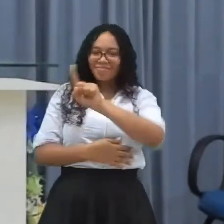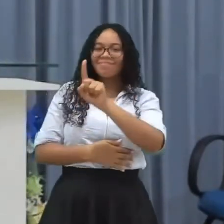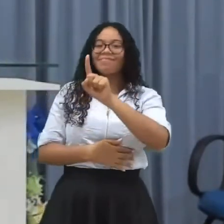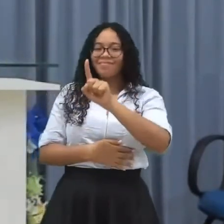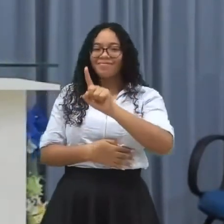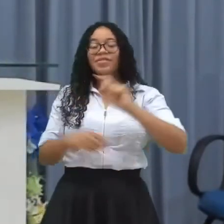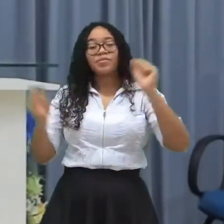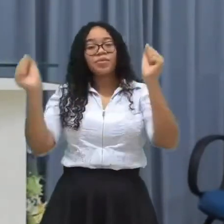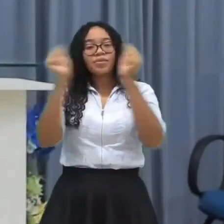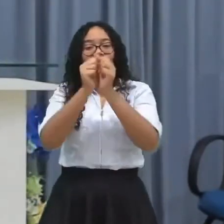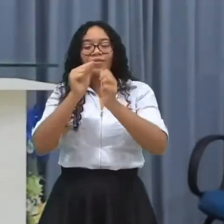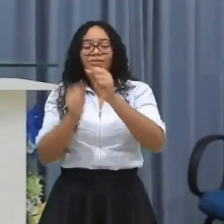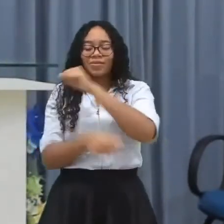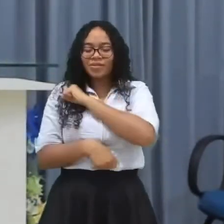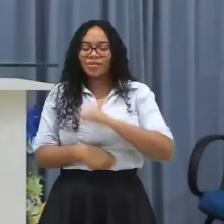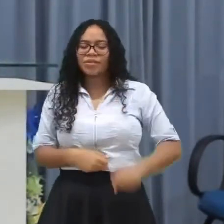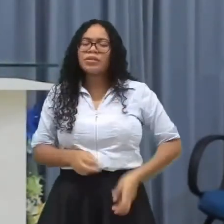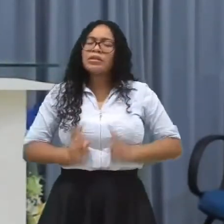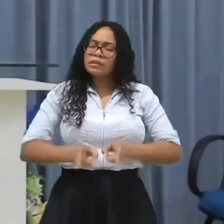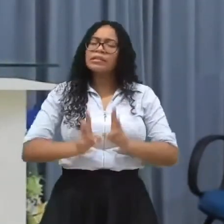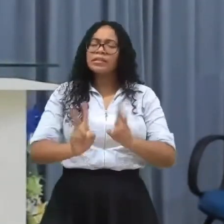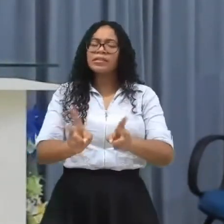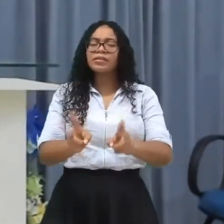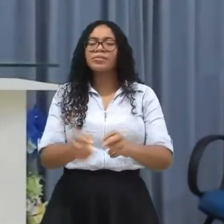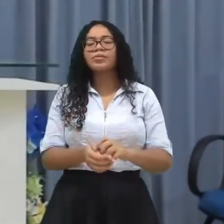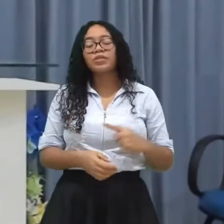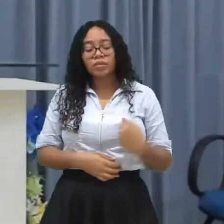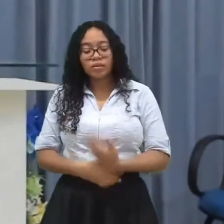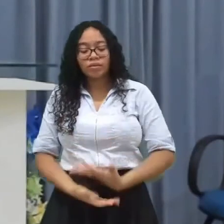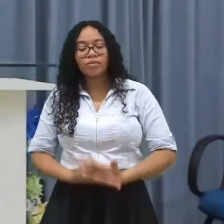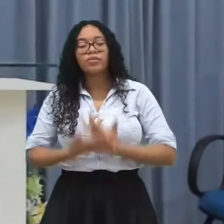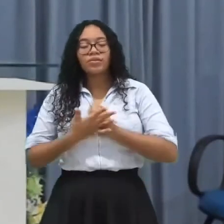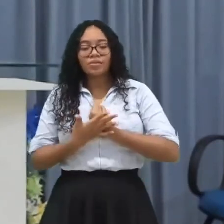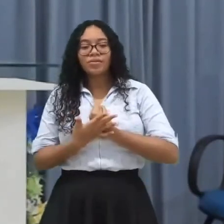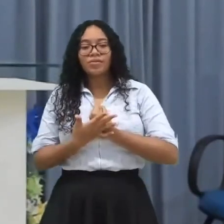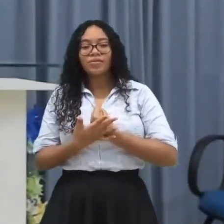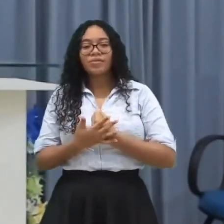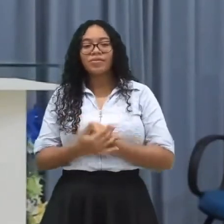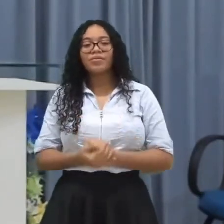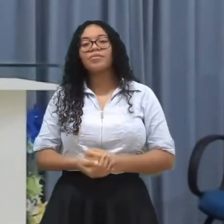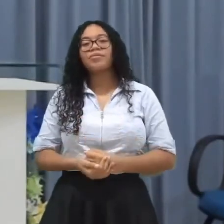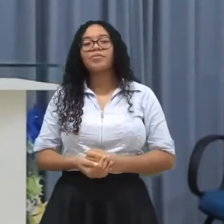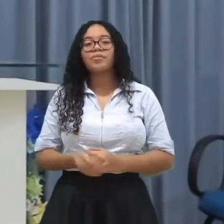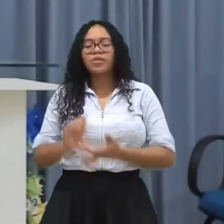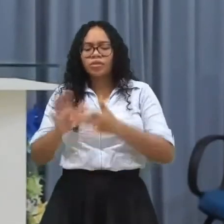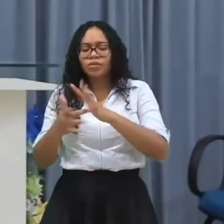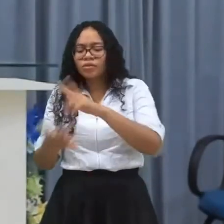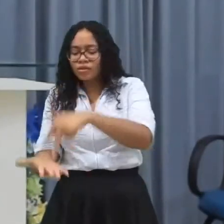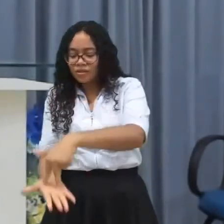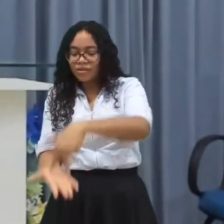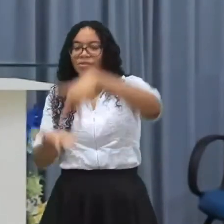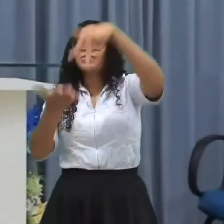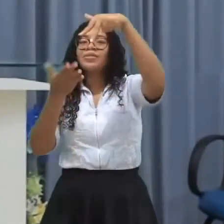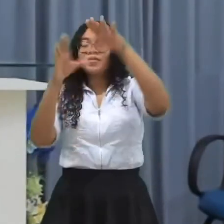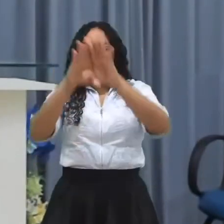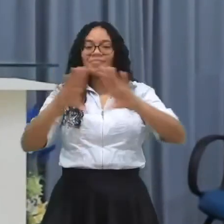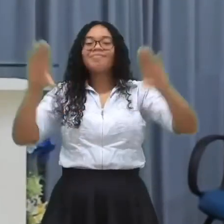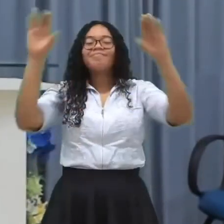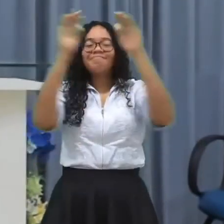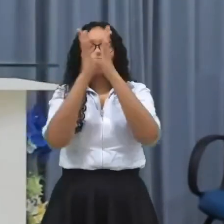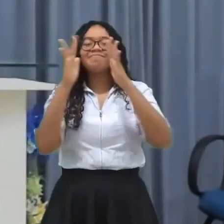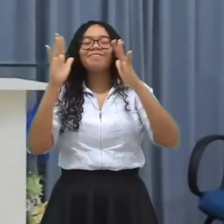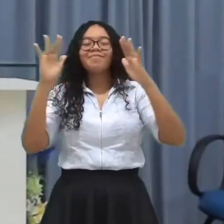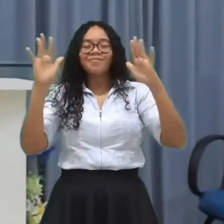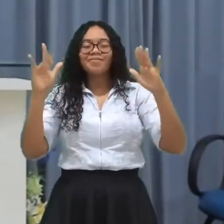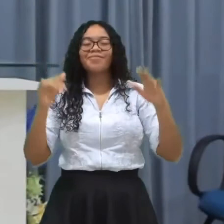com o Senhor todo o tempo que somos salvos. Ele nos arrebatará para o céu de glória.